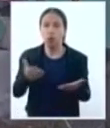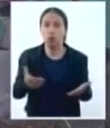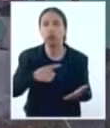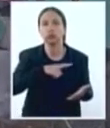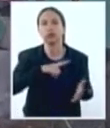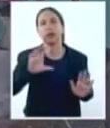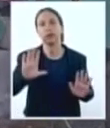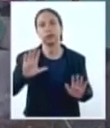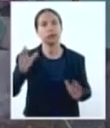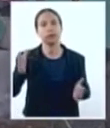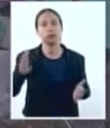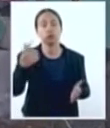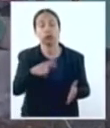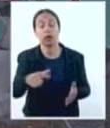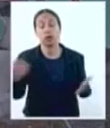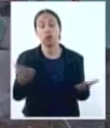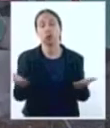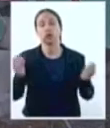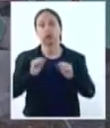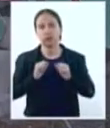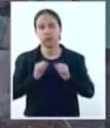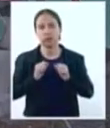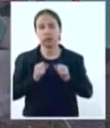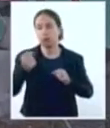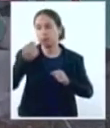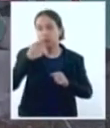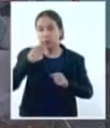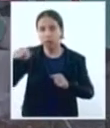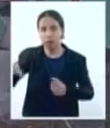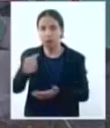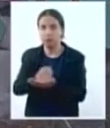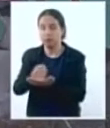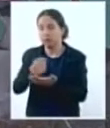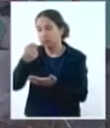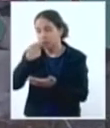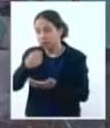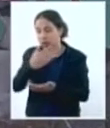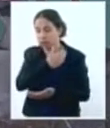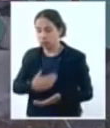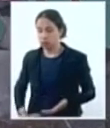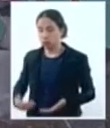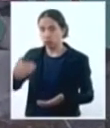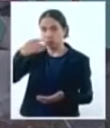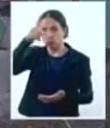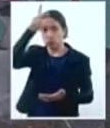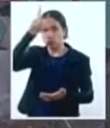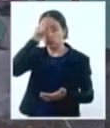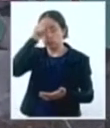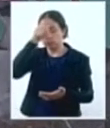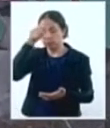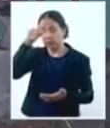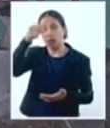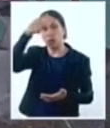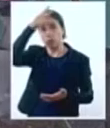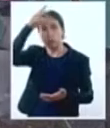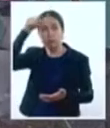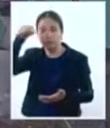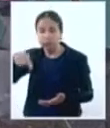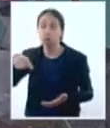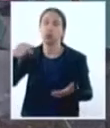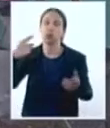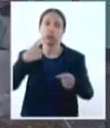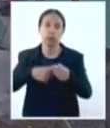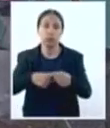medicamentos ofertados aí pelas farmácias das unidades de saúde do município de Uberlândia? E existe